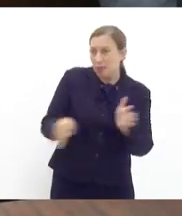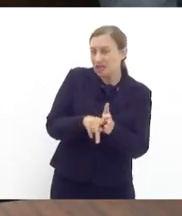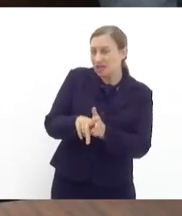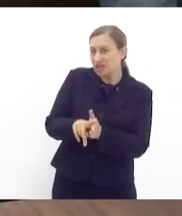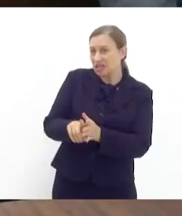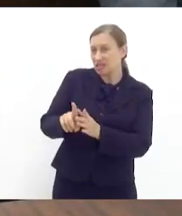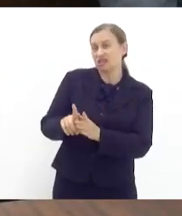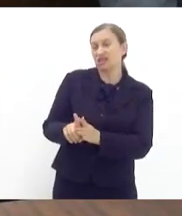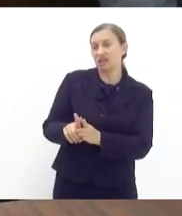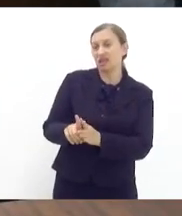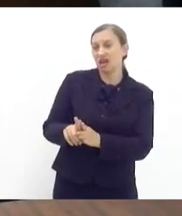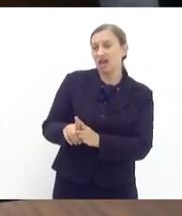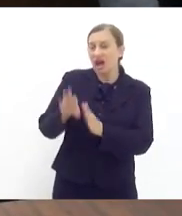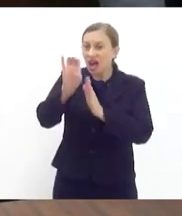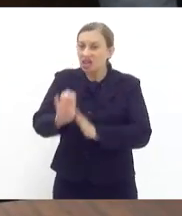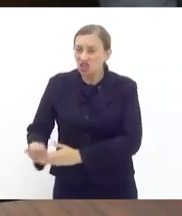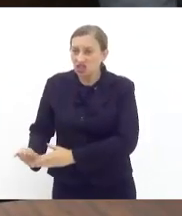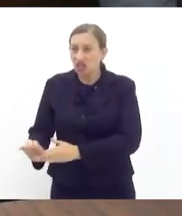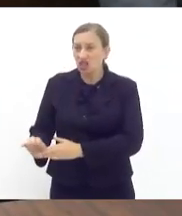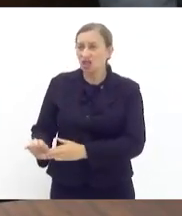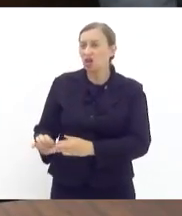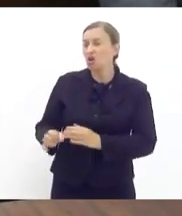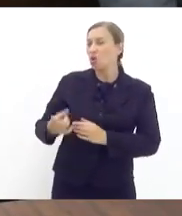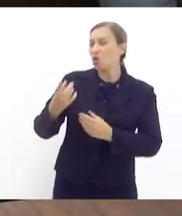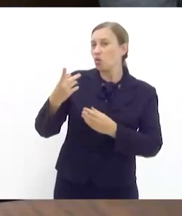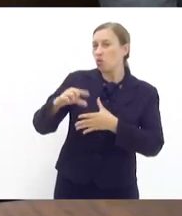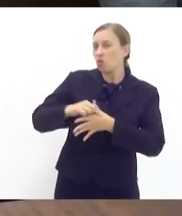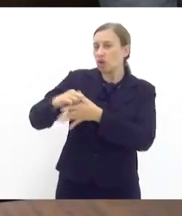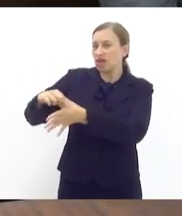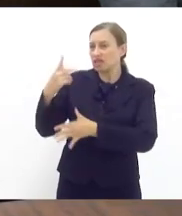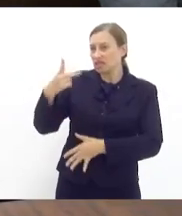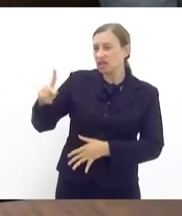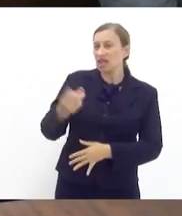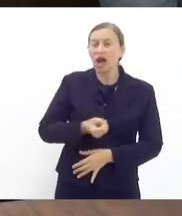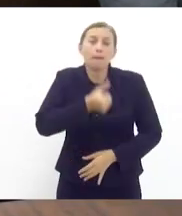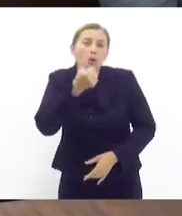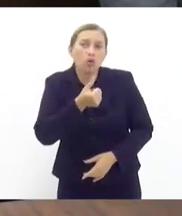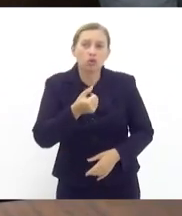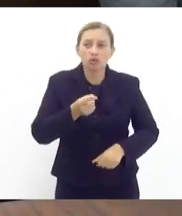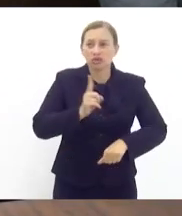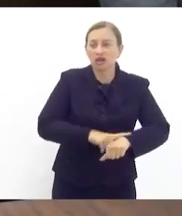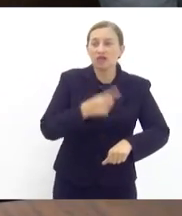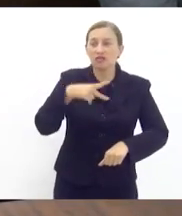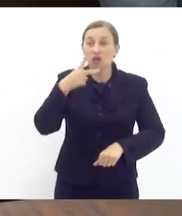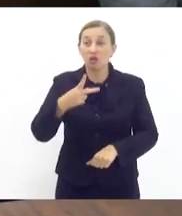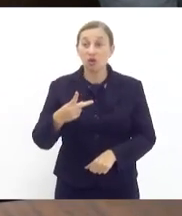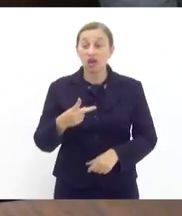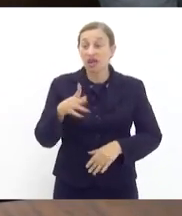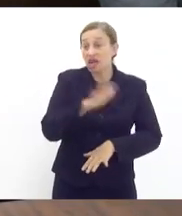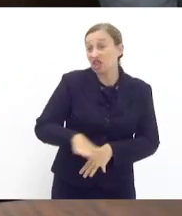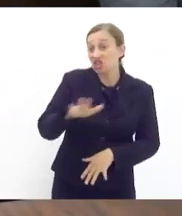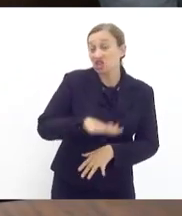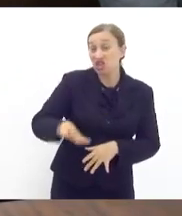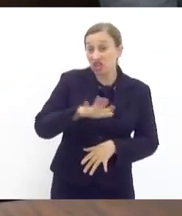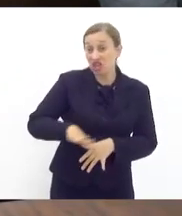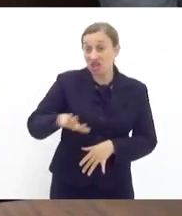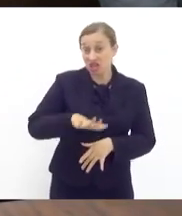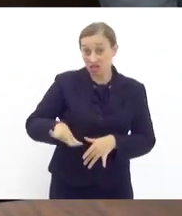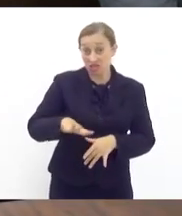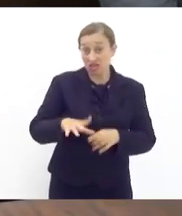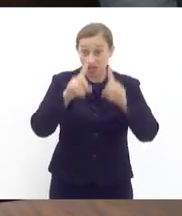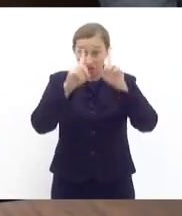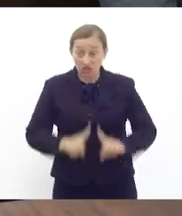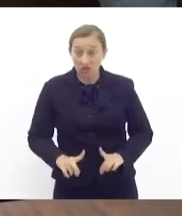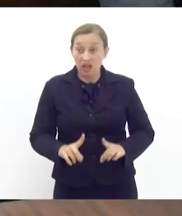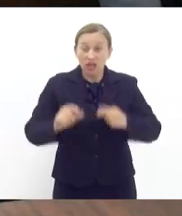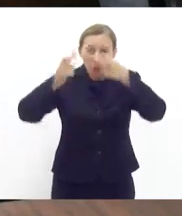líder deles da esquerda há muito pouco tempo atrás disse que as crianças deficientes elas tinham um desequilíbrio de